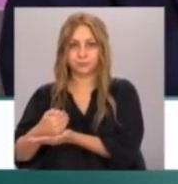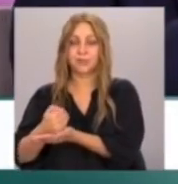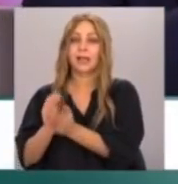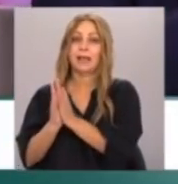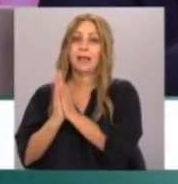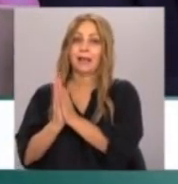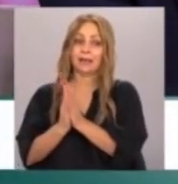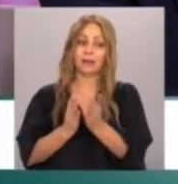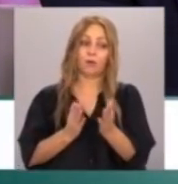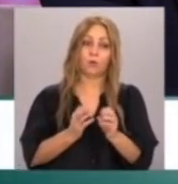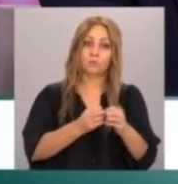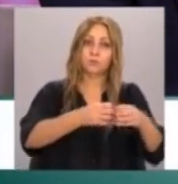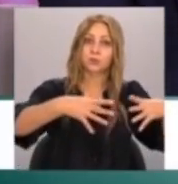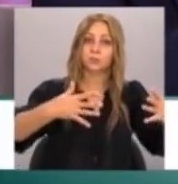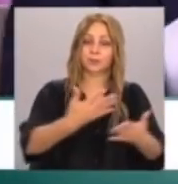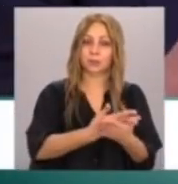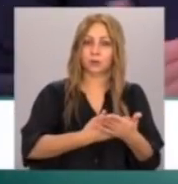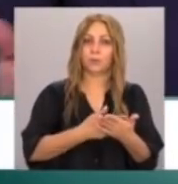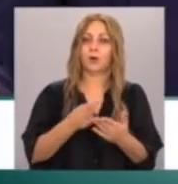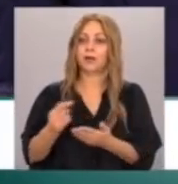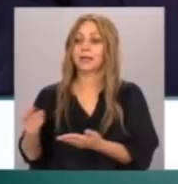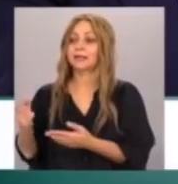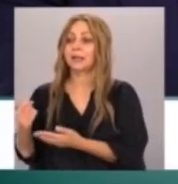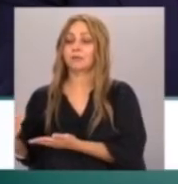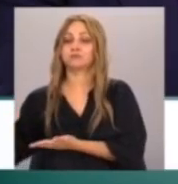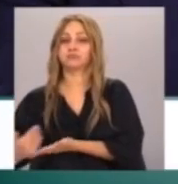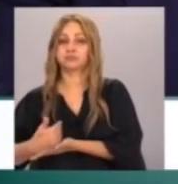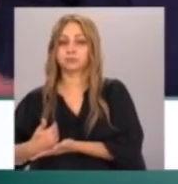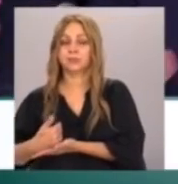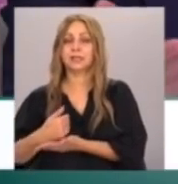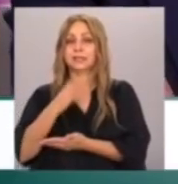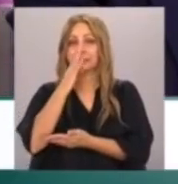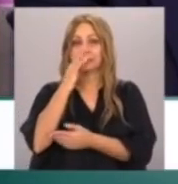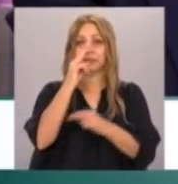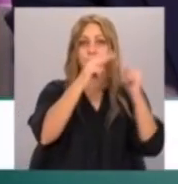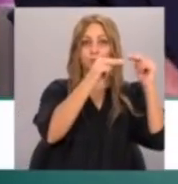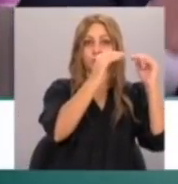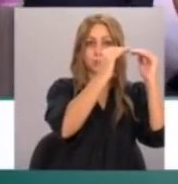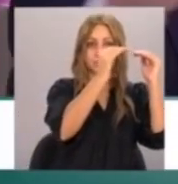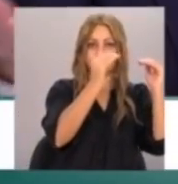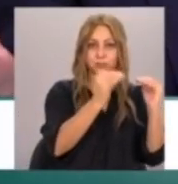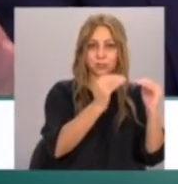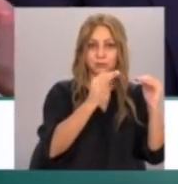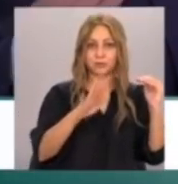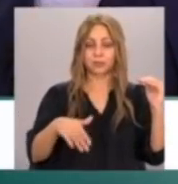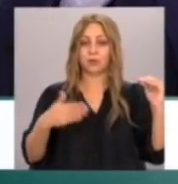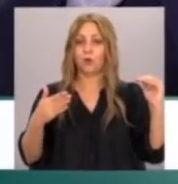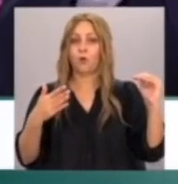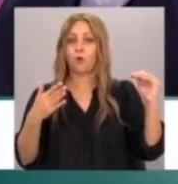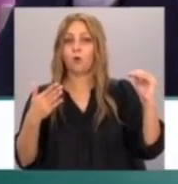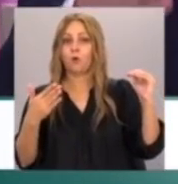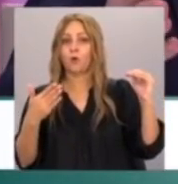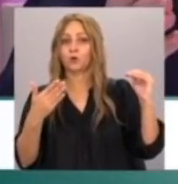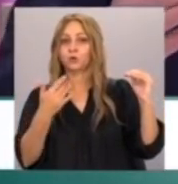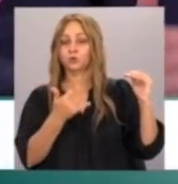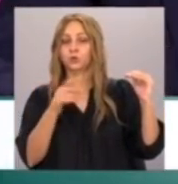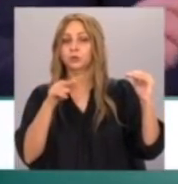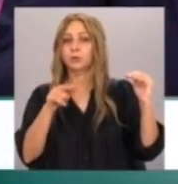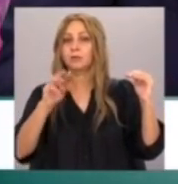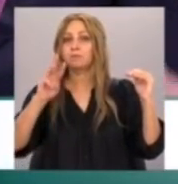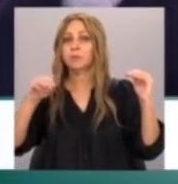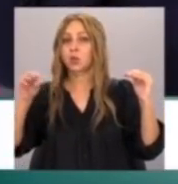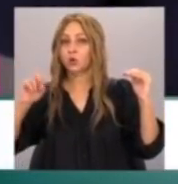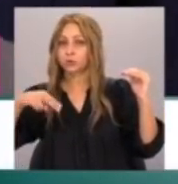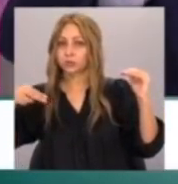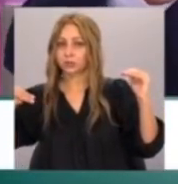e agora temos usar um destino isso nós produção de impostos estamos a fazer damos um destino 12,5 por cento de dois mil milhões de euros